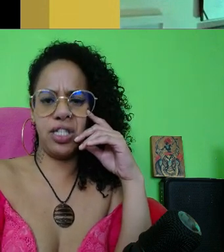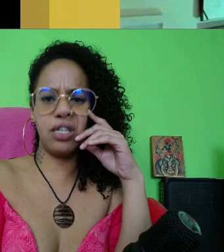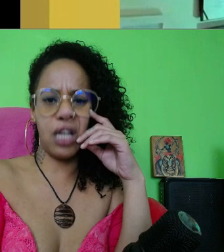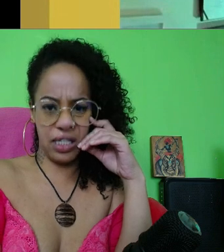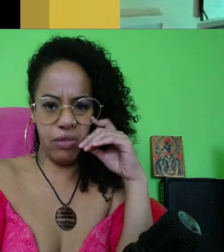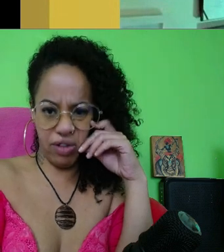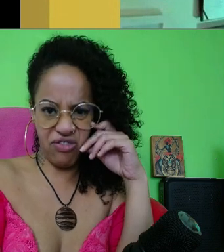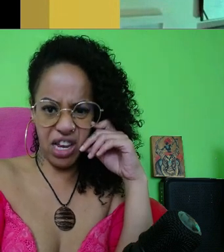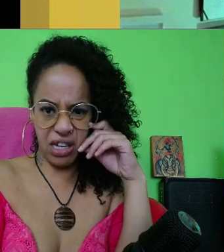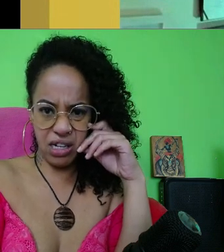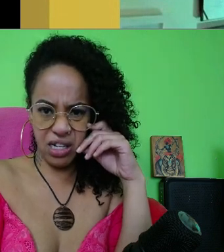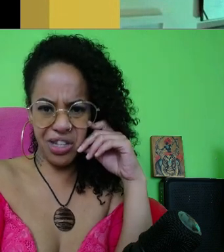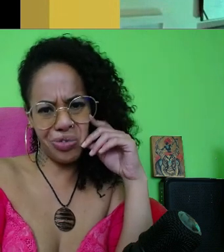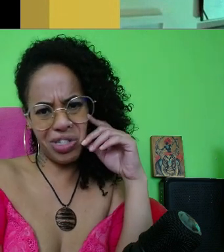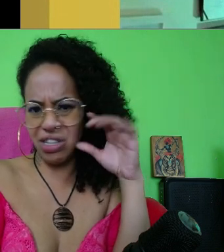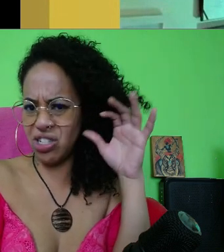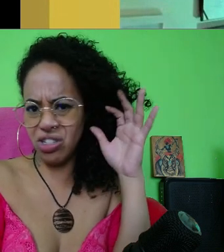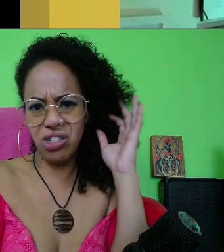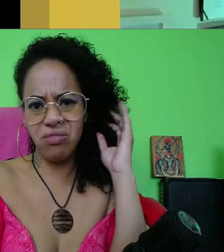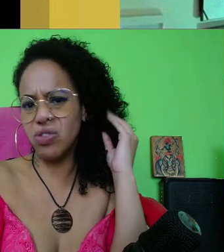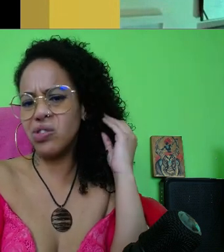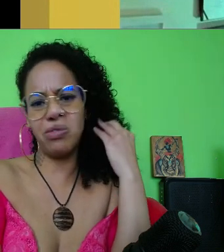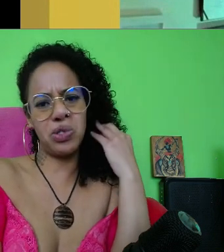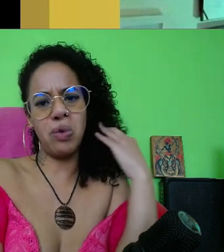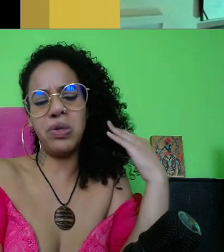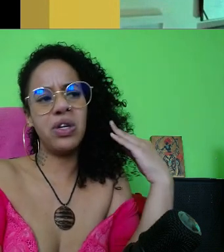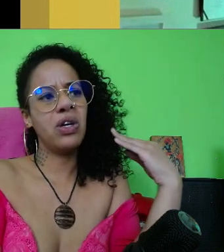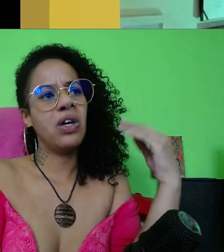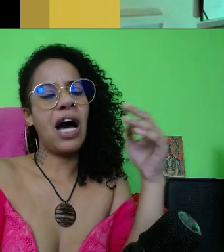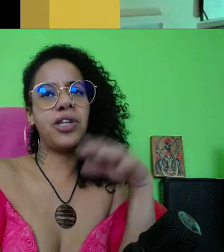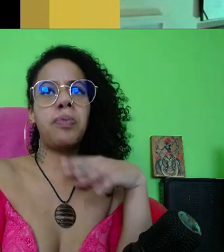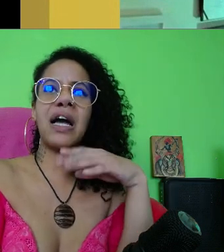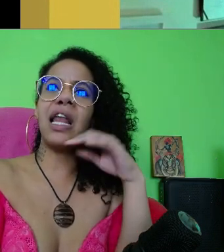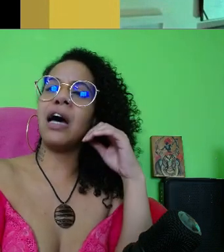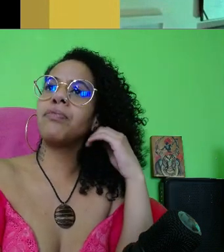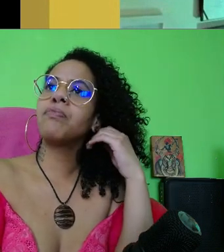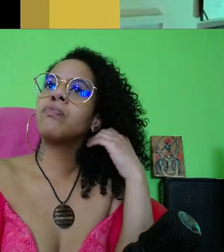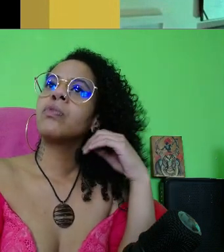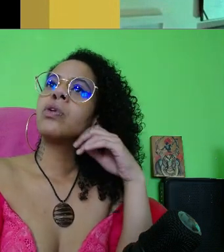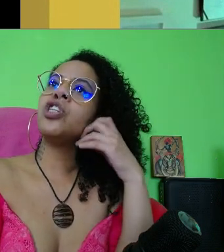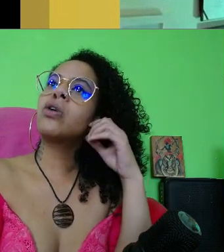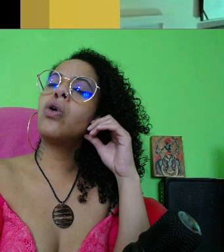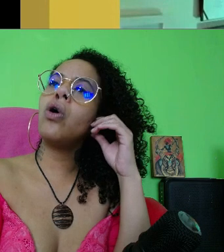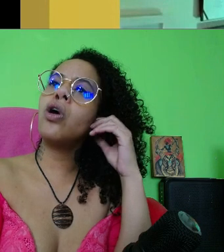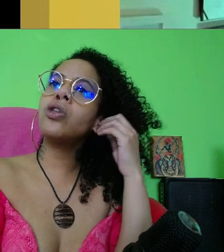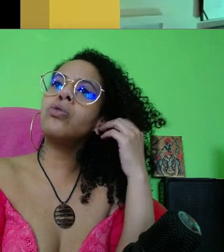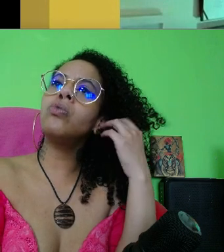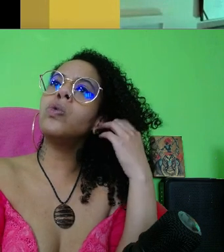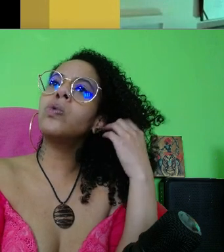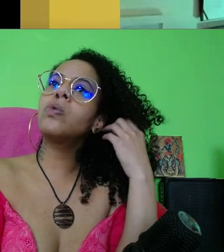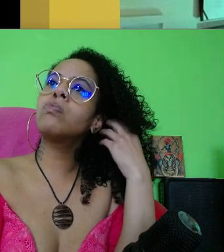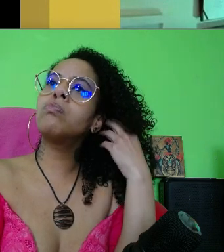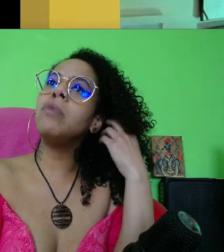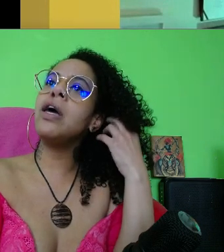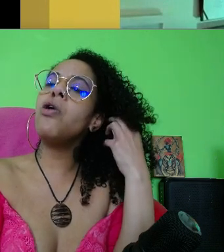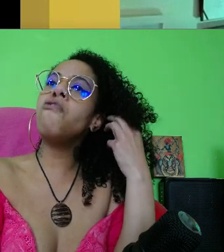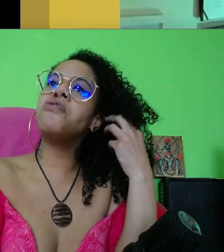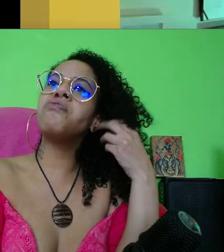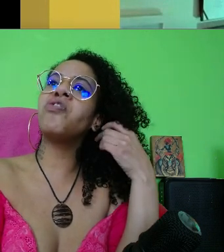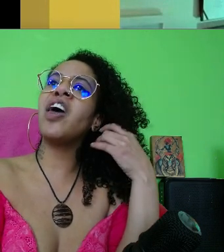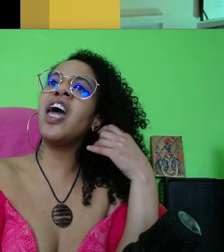uma dissertação que fala eu não sei gente eu não sei os nomes aí tu pega lá de acordo com